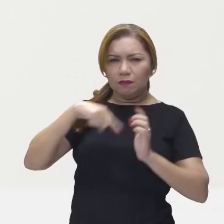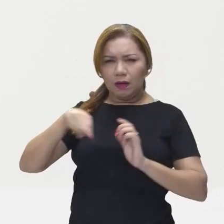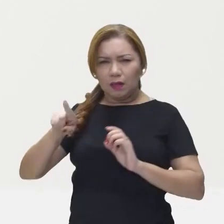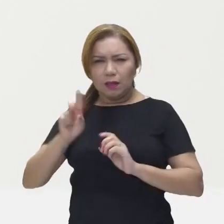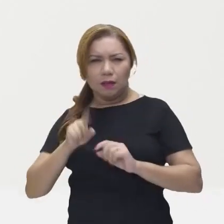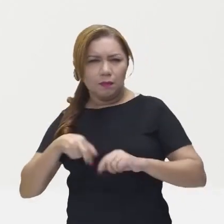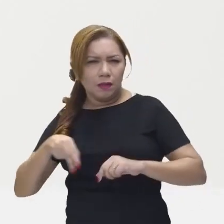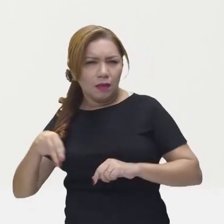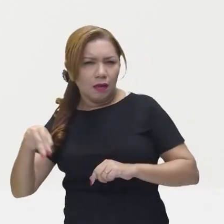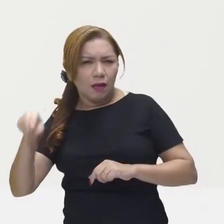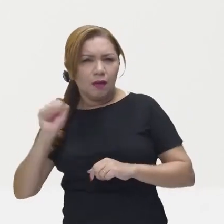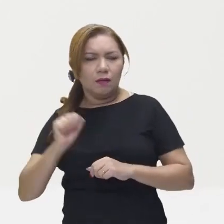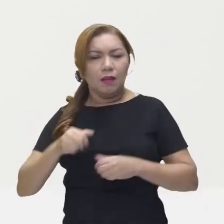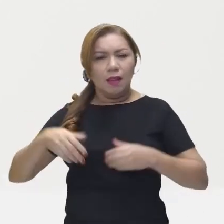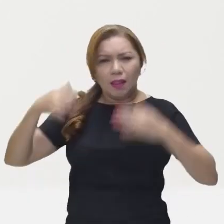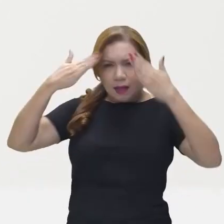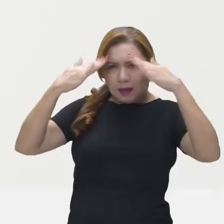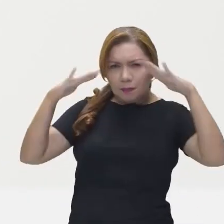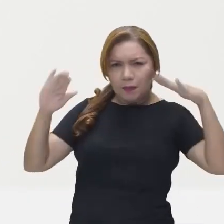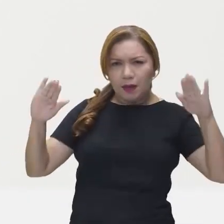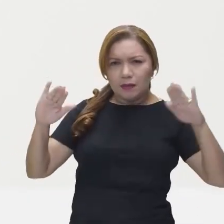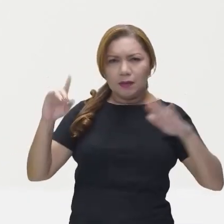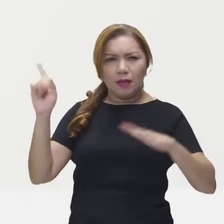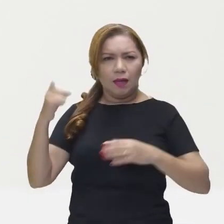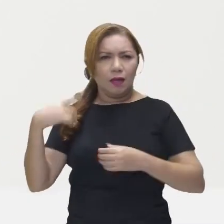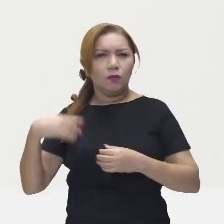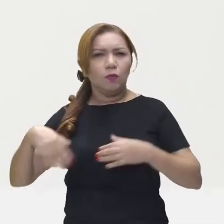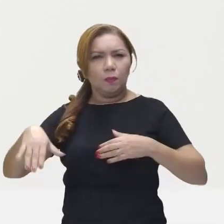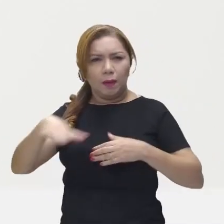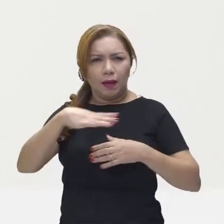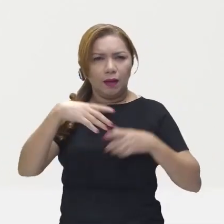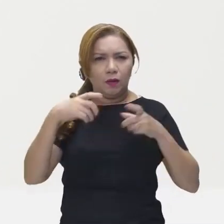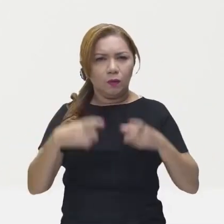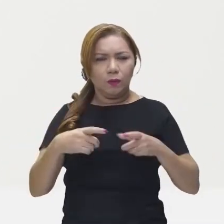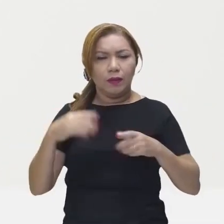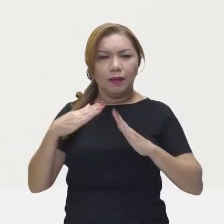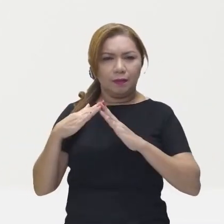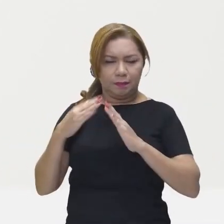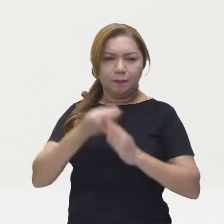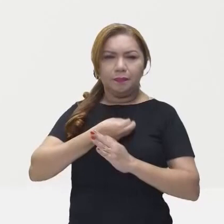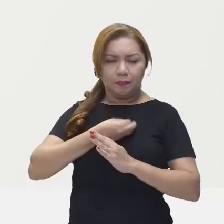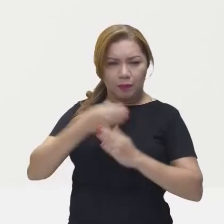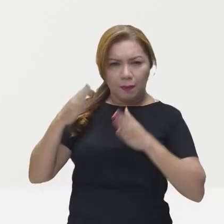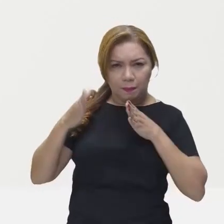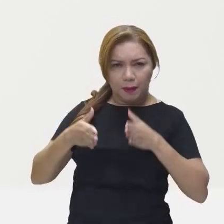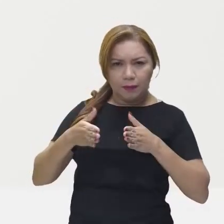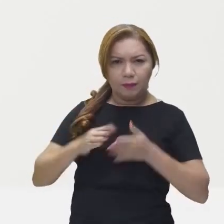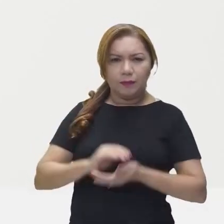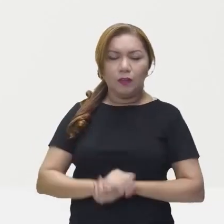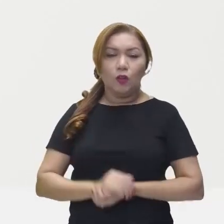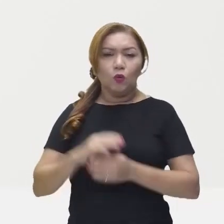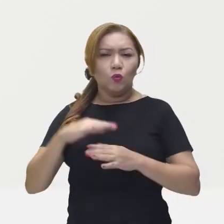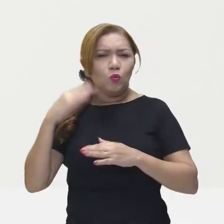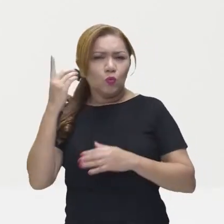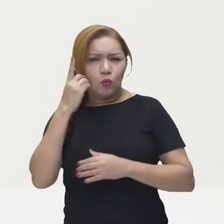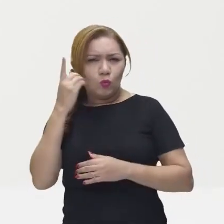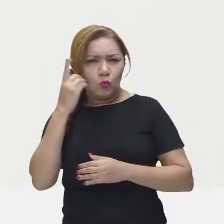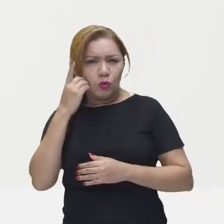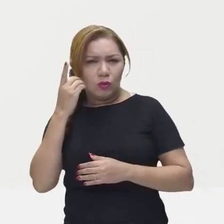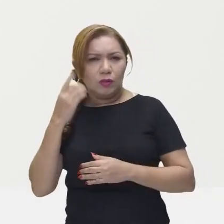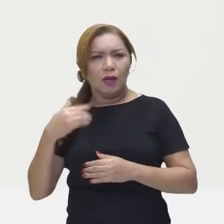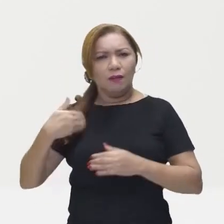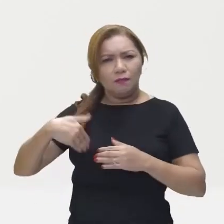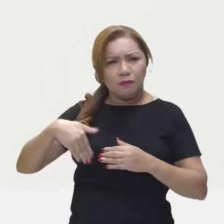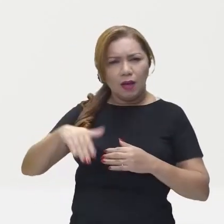os dias ela percorre 10 vezes o perímetro da praça. A praça possui o seguinte formato